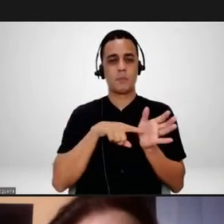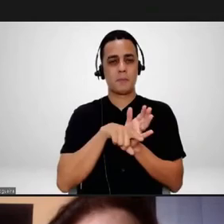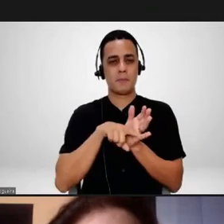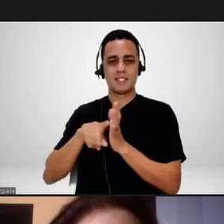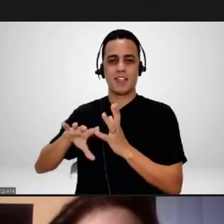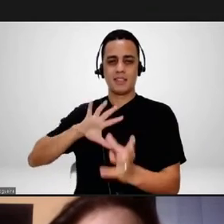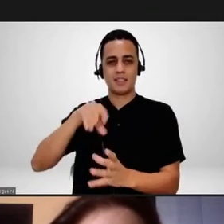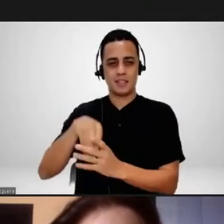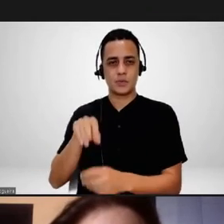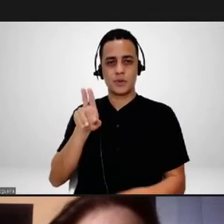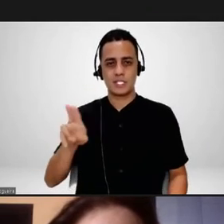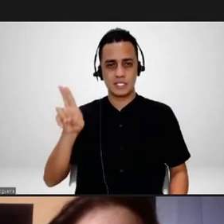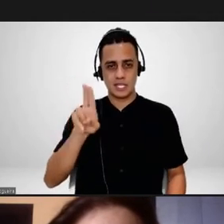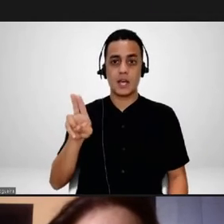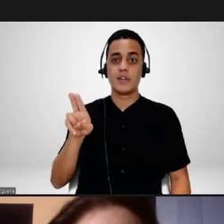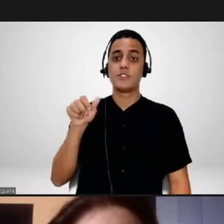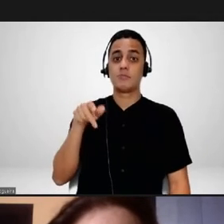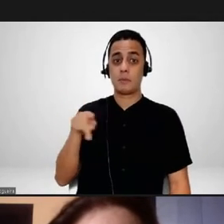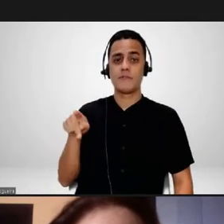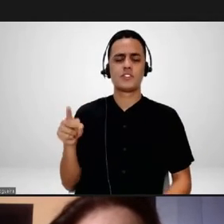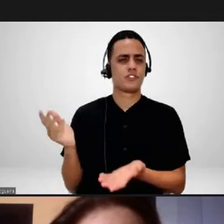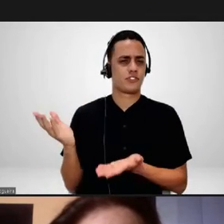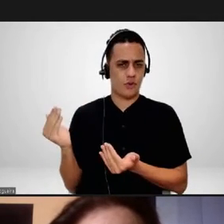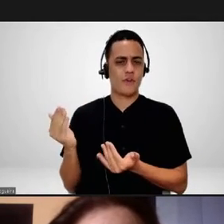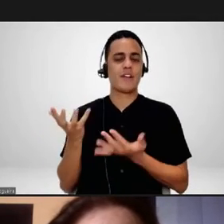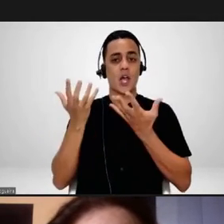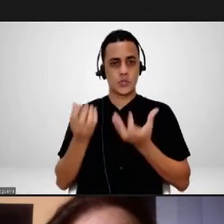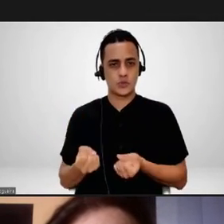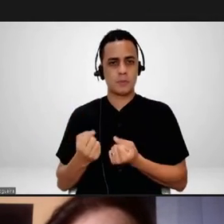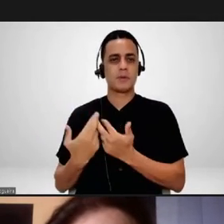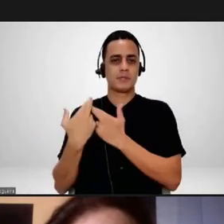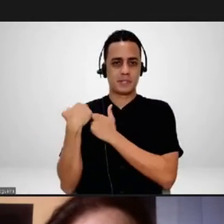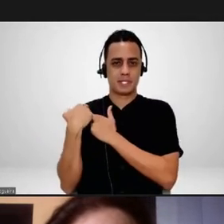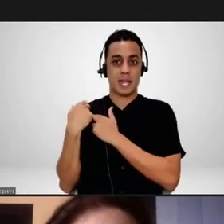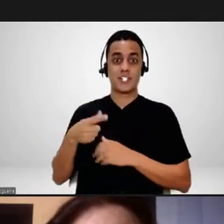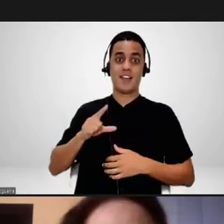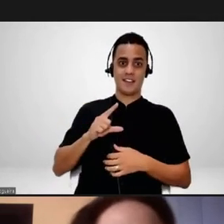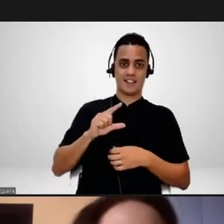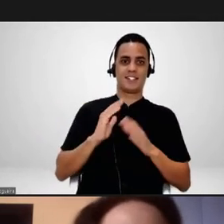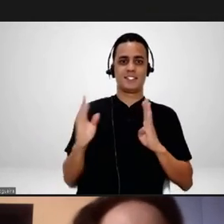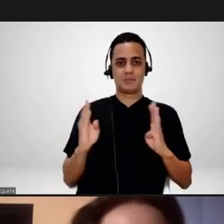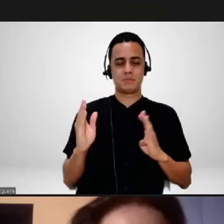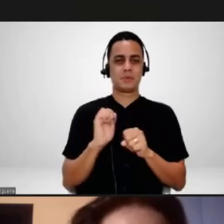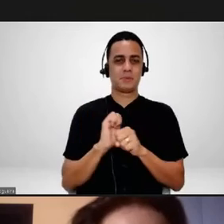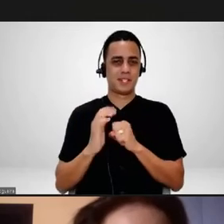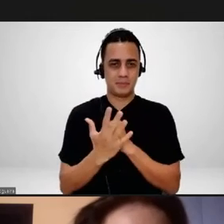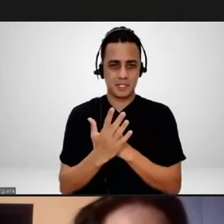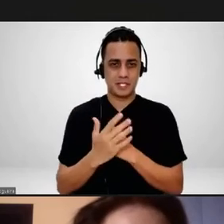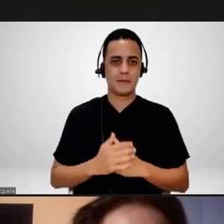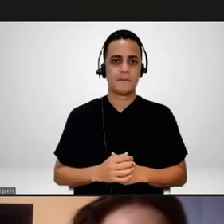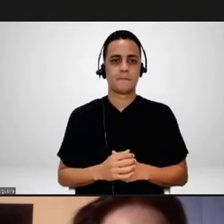universidade. Uma jovem professora assumiu a galeria um pouquinho antes da pandemia,